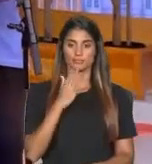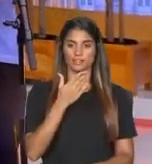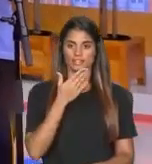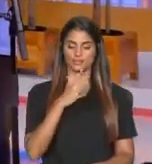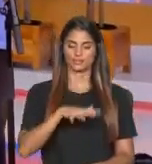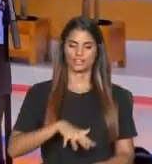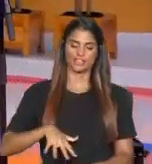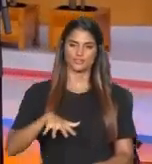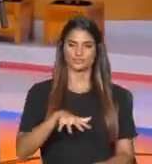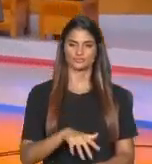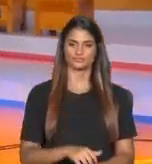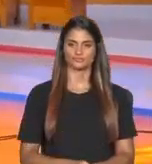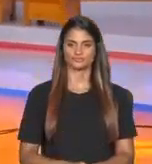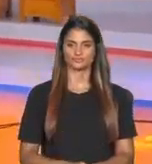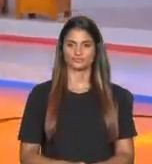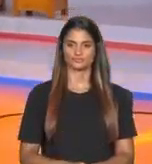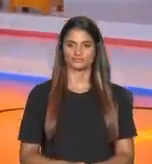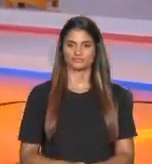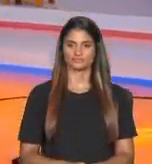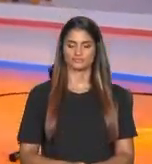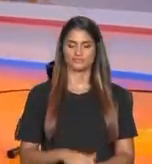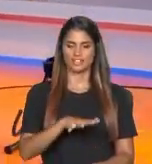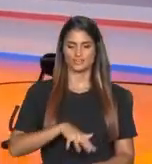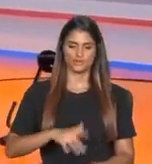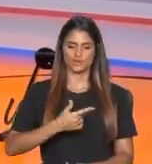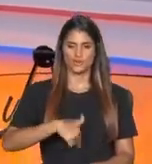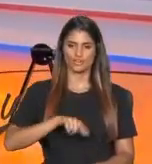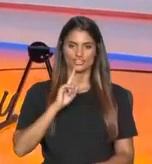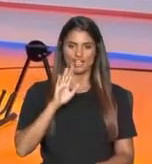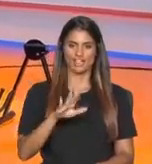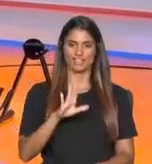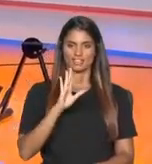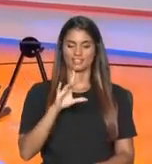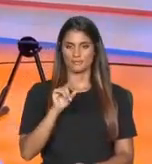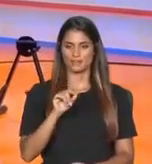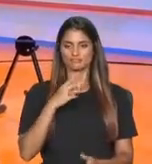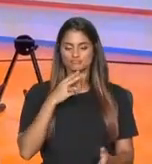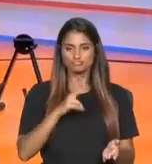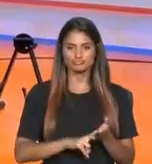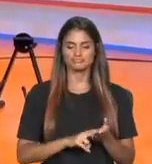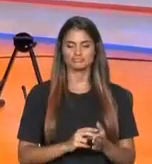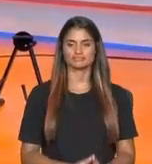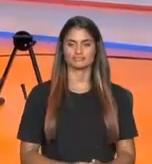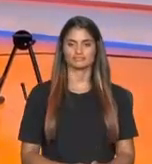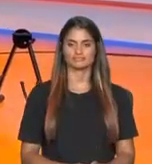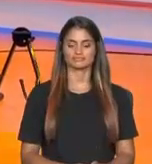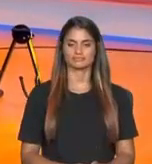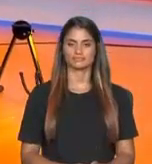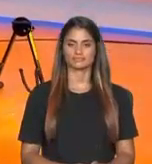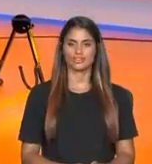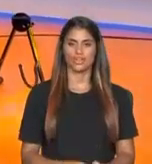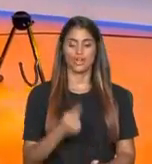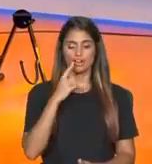terreiro e do lugar onde estamos. E também, para ser verdadeiro, olha, também